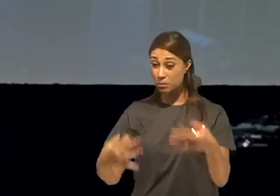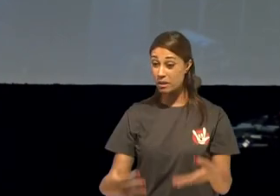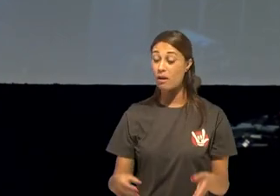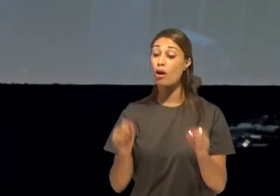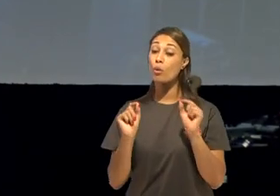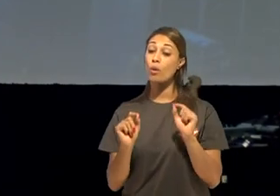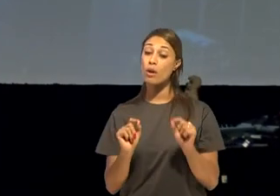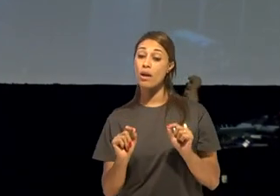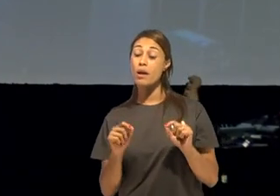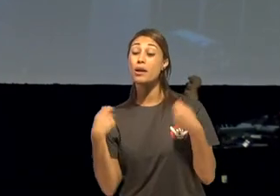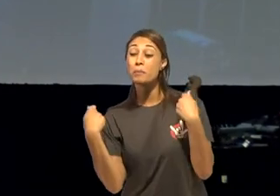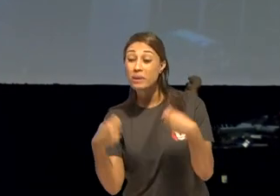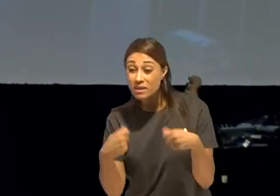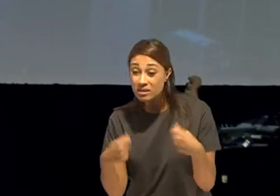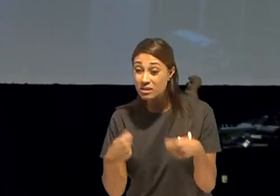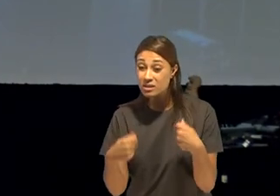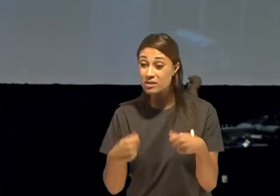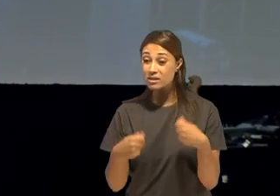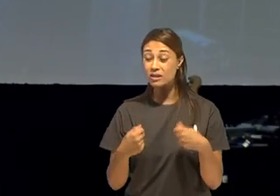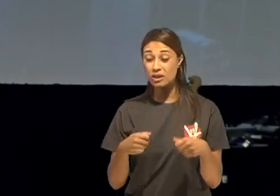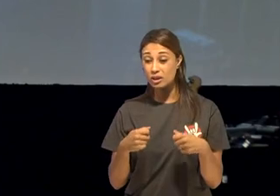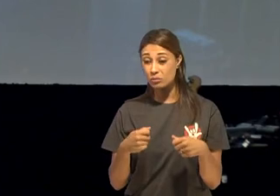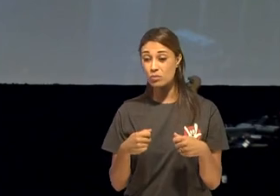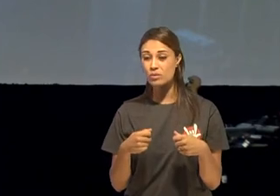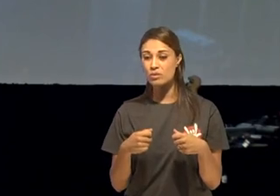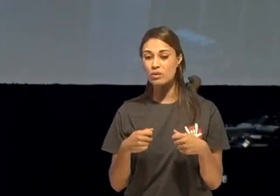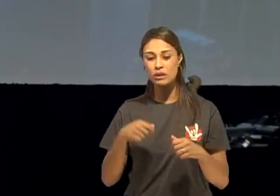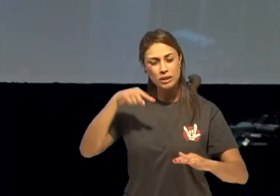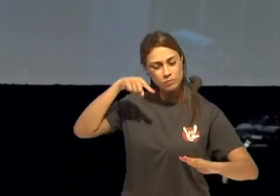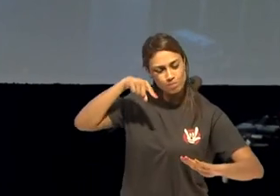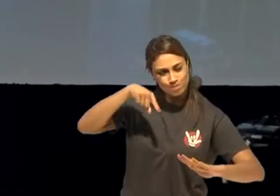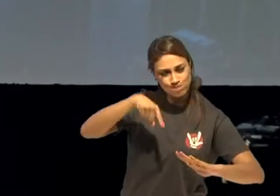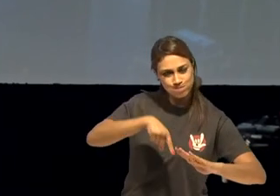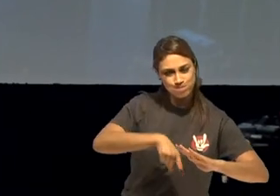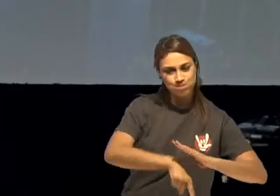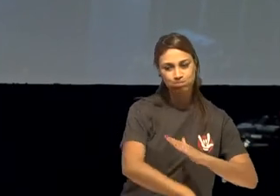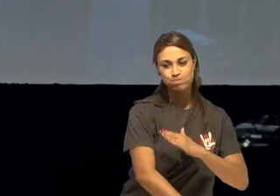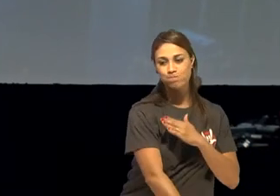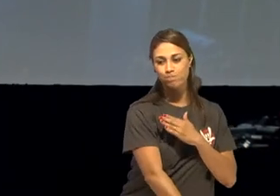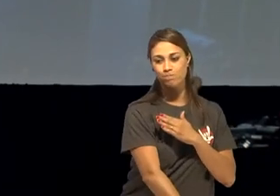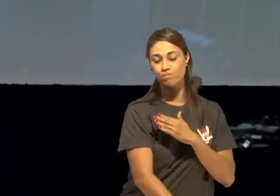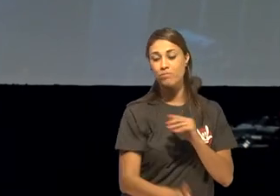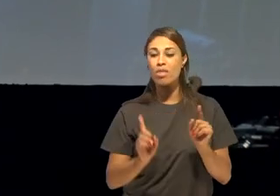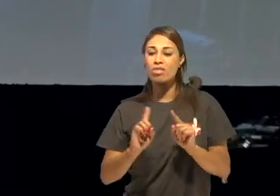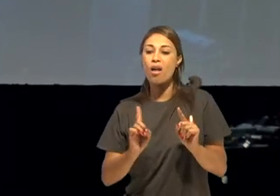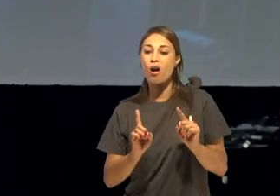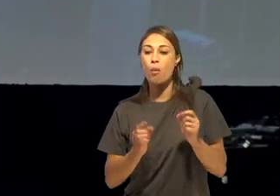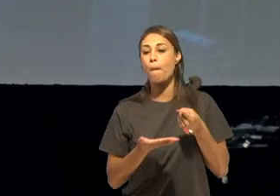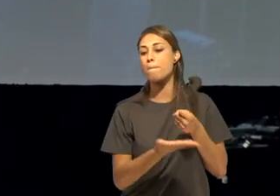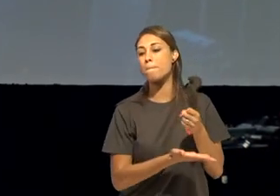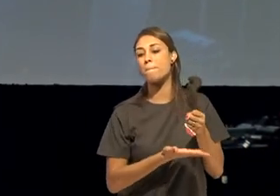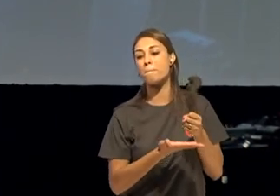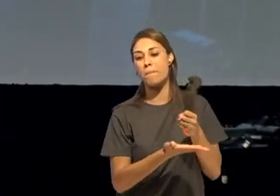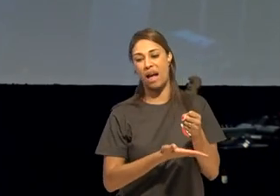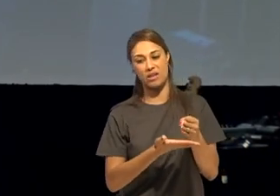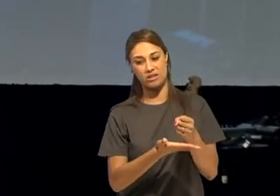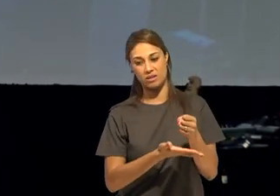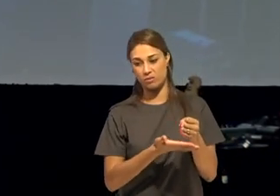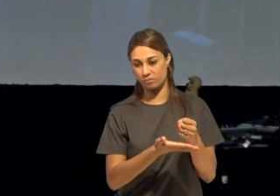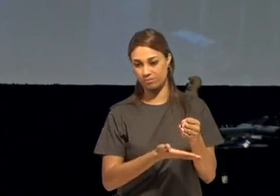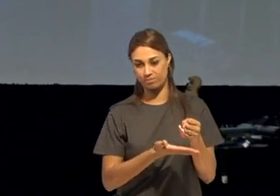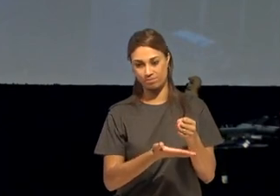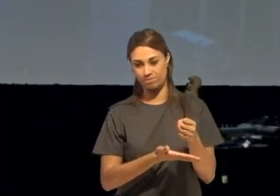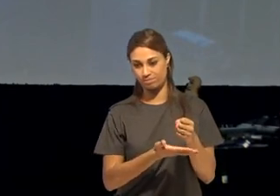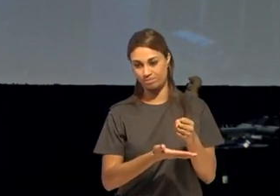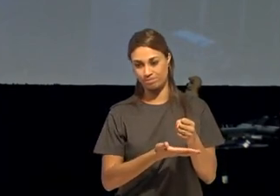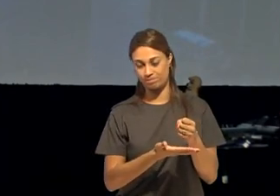águas nos tornozelos, com as águas nos joelhos. Mas o Senhor deseja profundidade, meu irmão. A palavra de